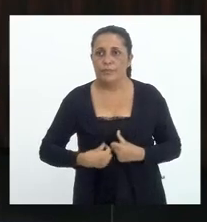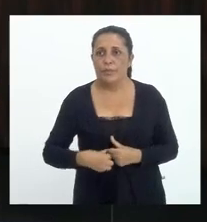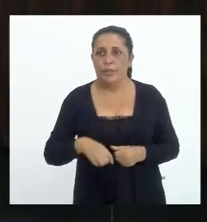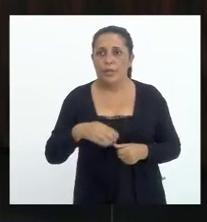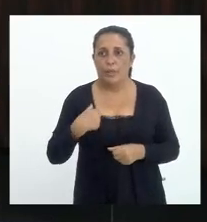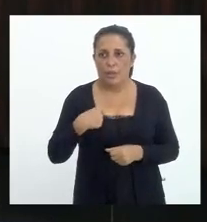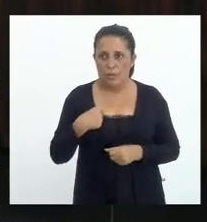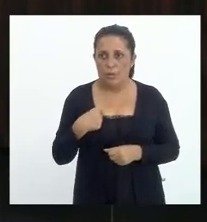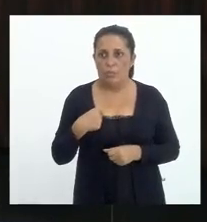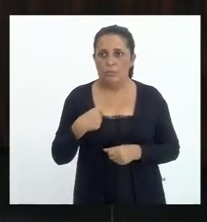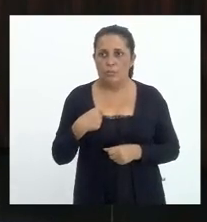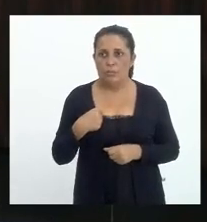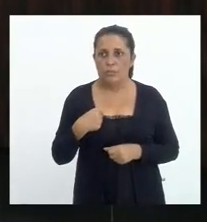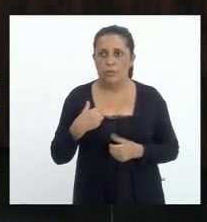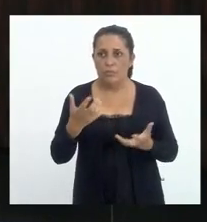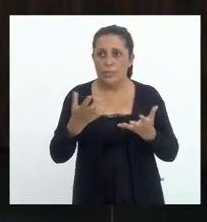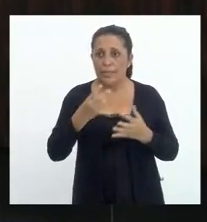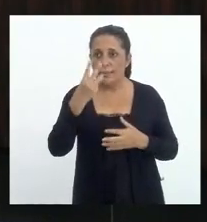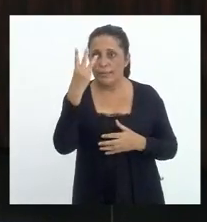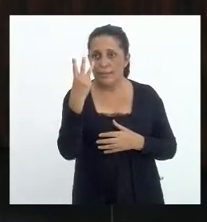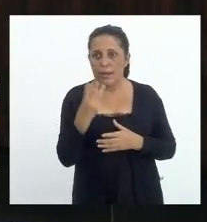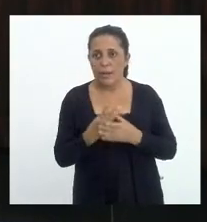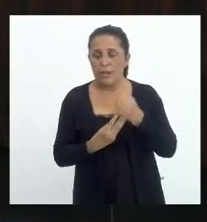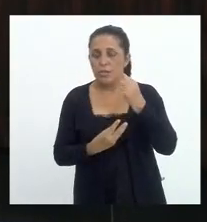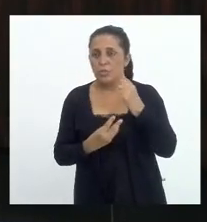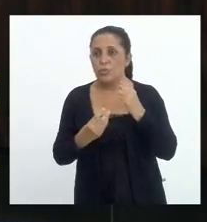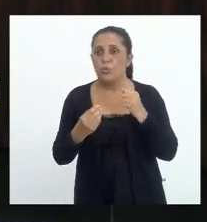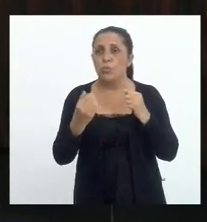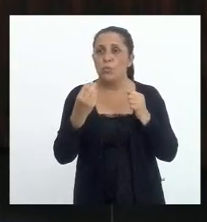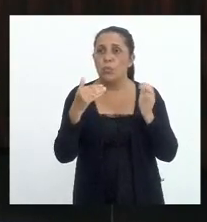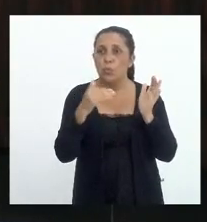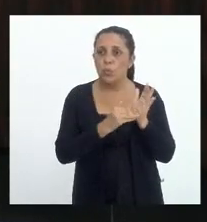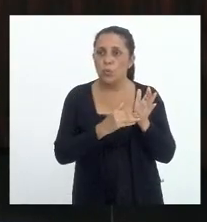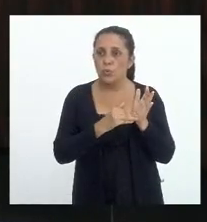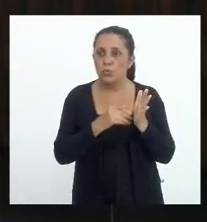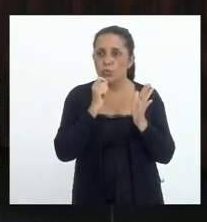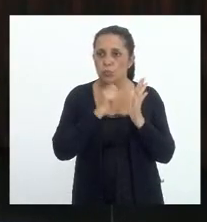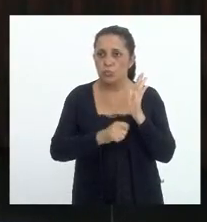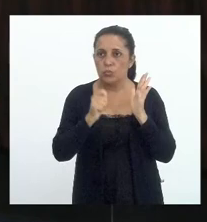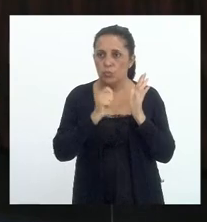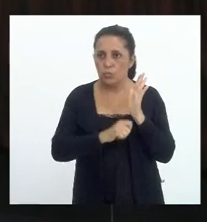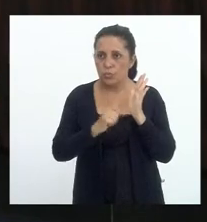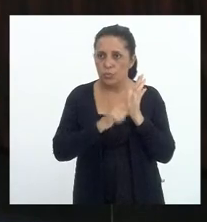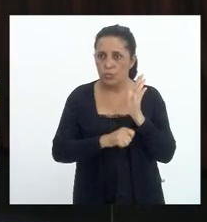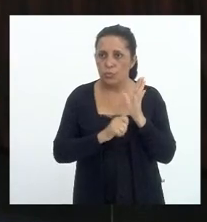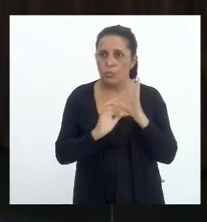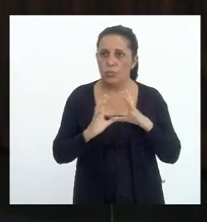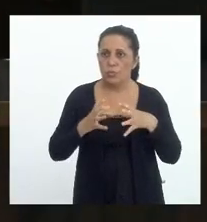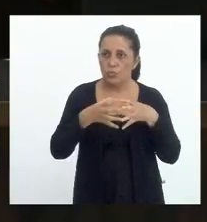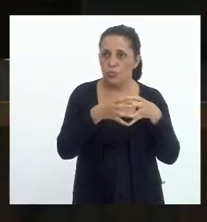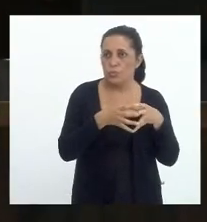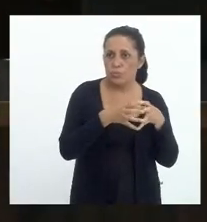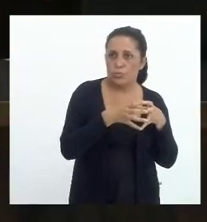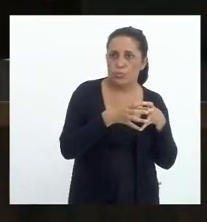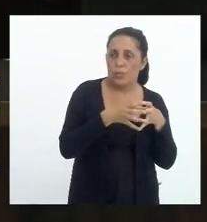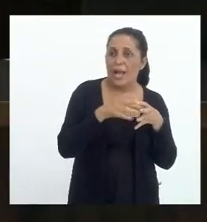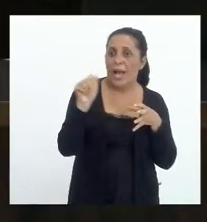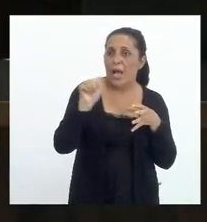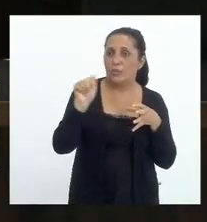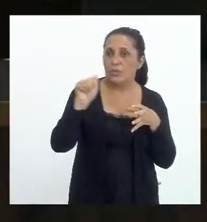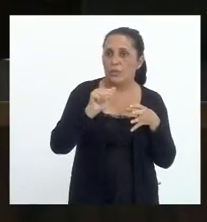alternadamente os três últimos inscritos do conjunto das associações, e os